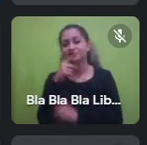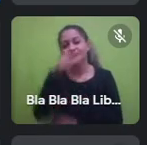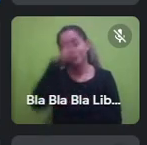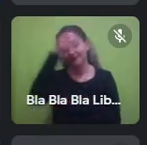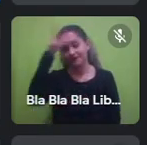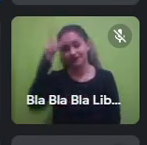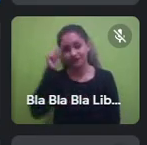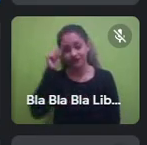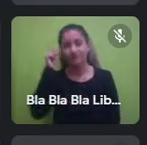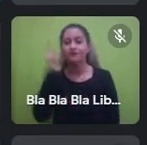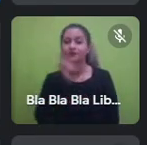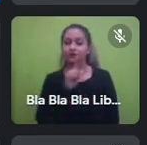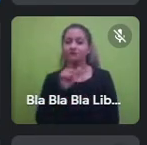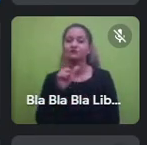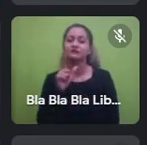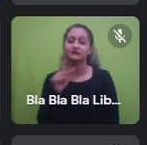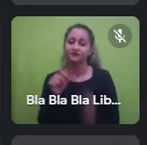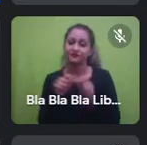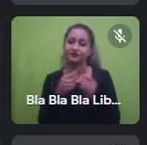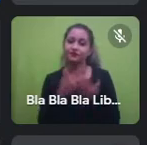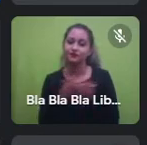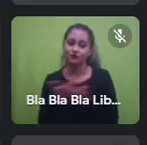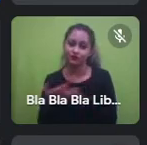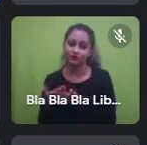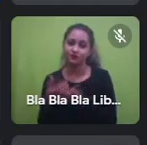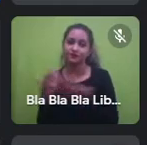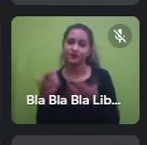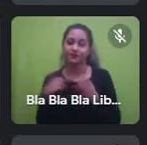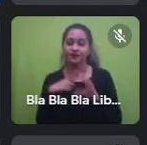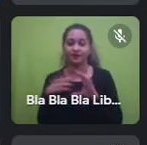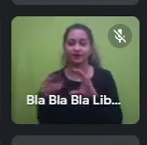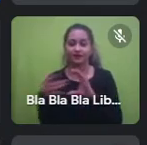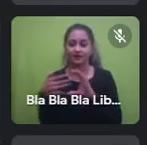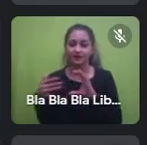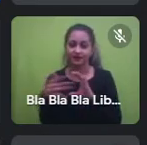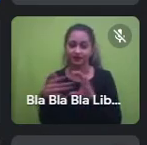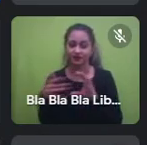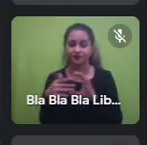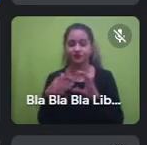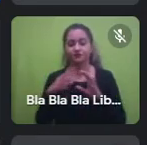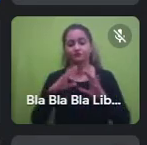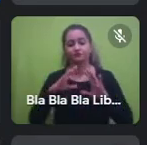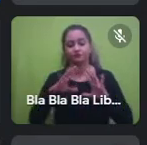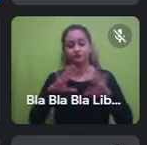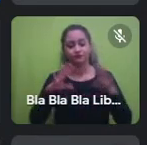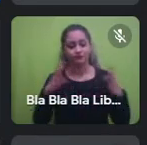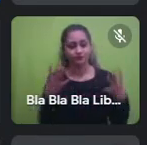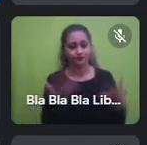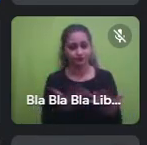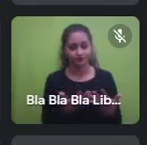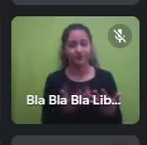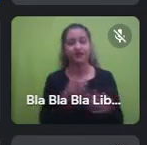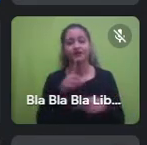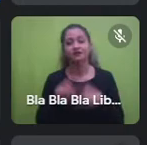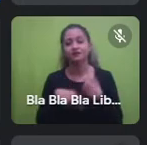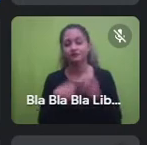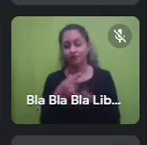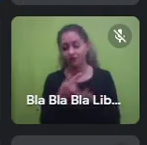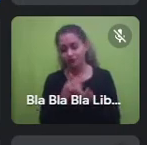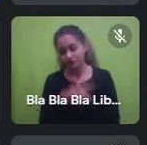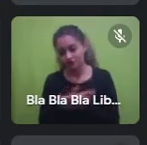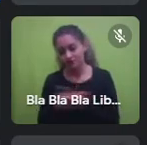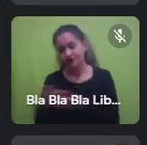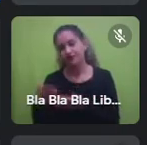finalmente, fazer a seção histológica. Então, a gente caracteriza a morfologia macroscópica e depois parte